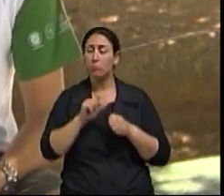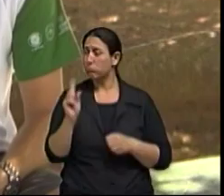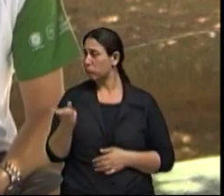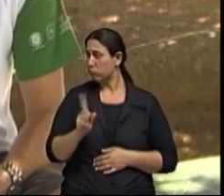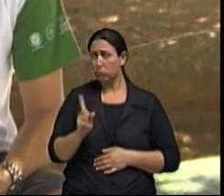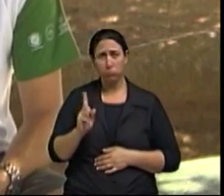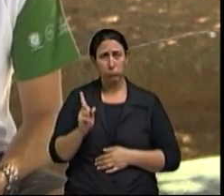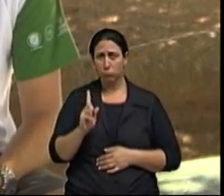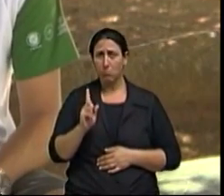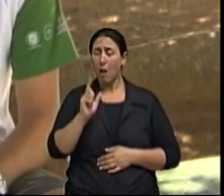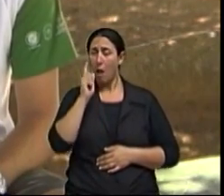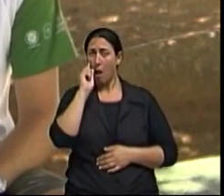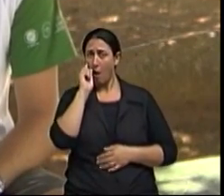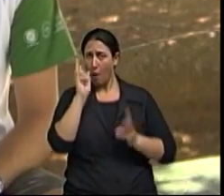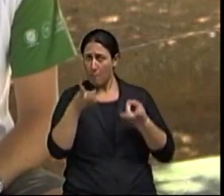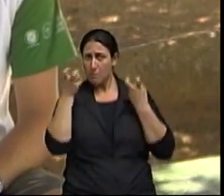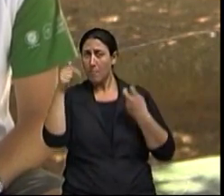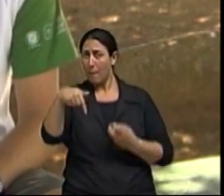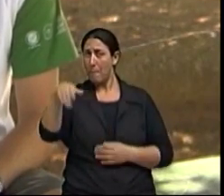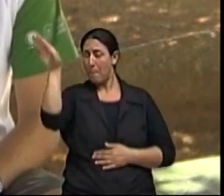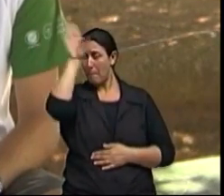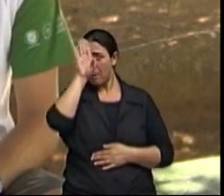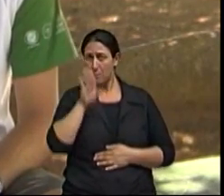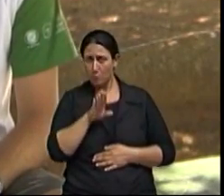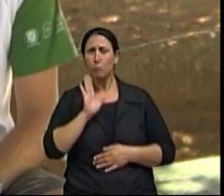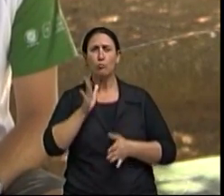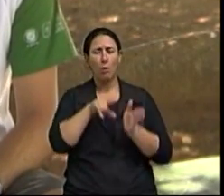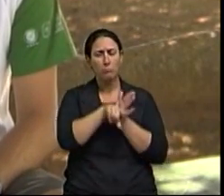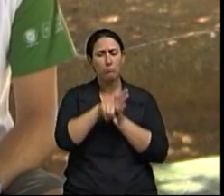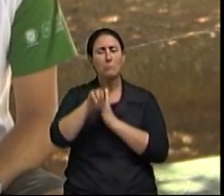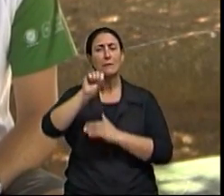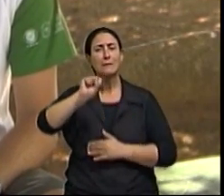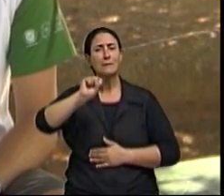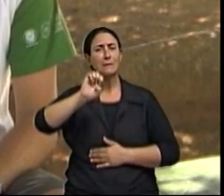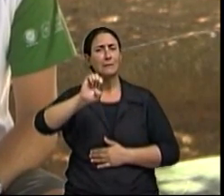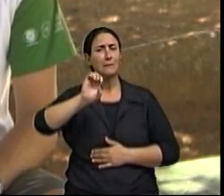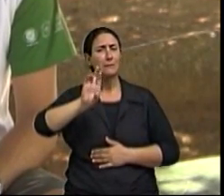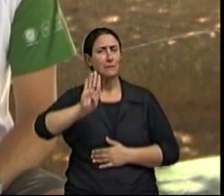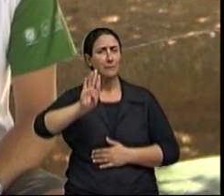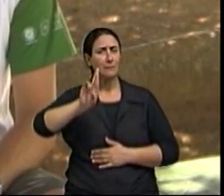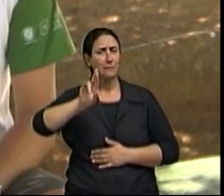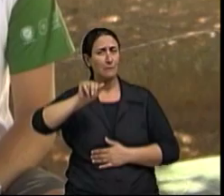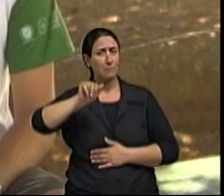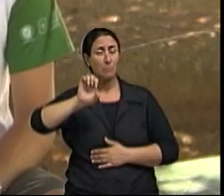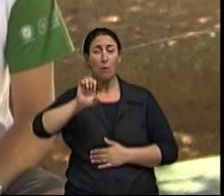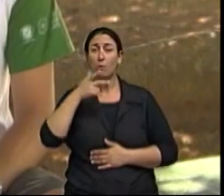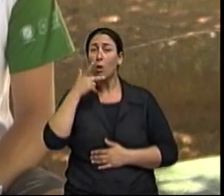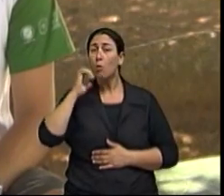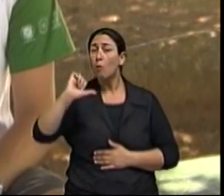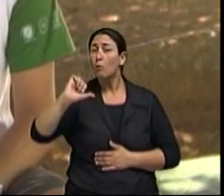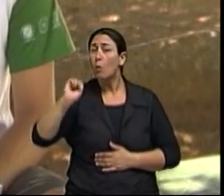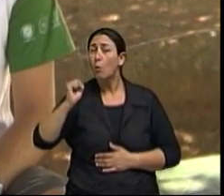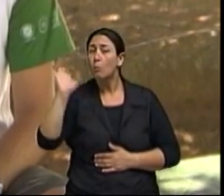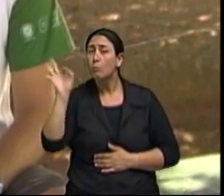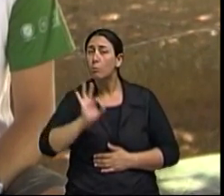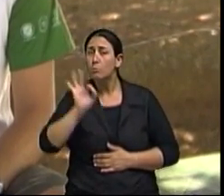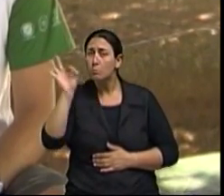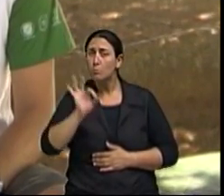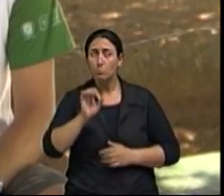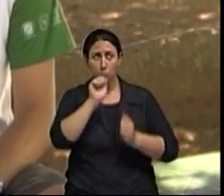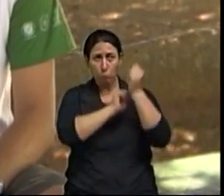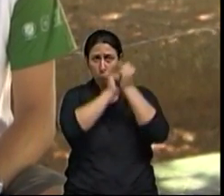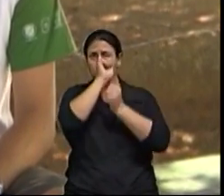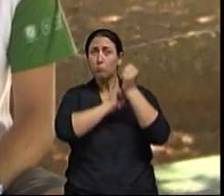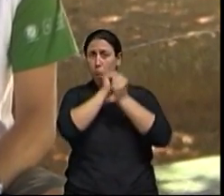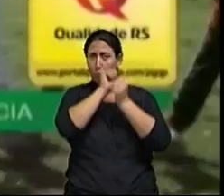for avaliar no Brasil, segundo dados atuais do Sebrae, 98% das empresas legalmente constituídas são micro e pequenas